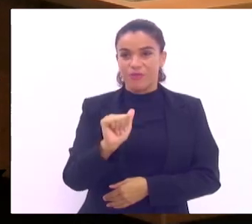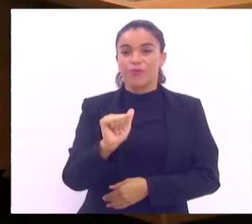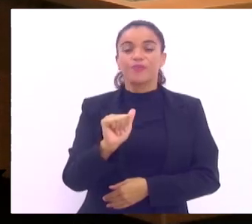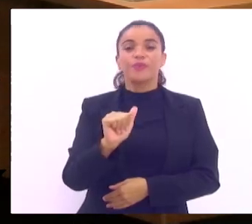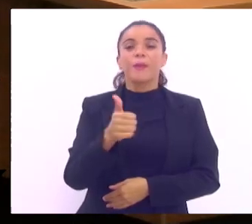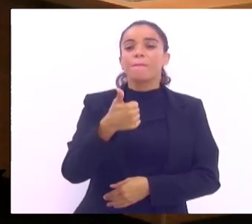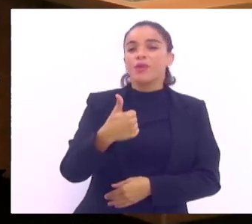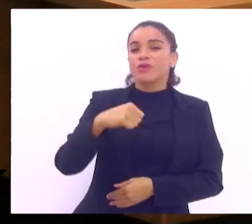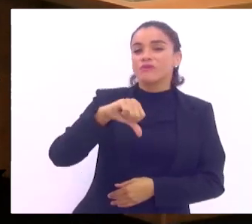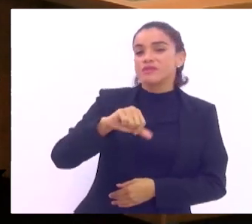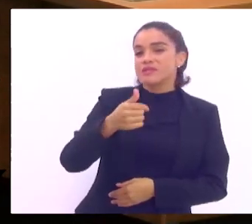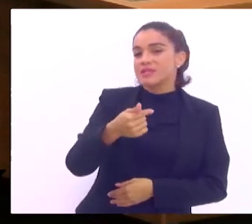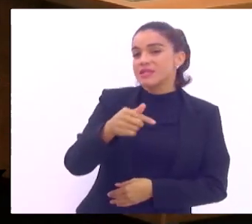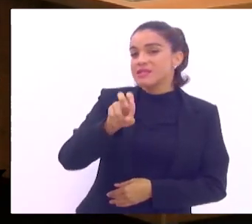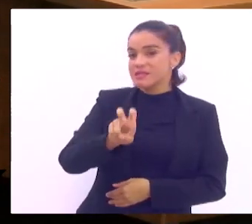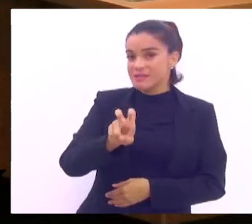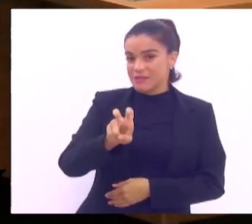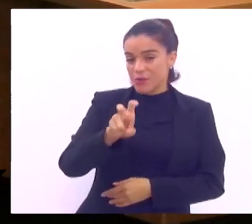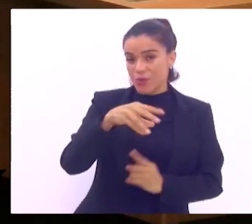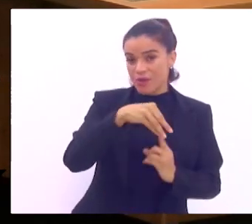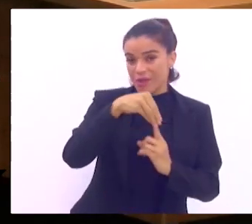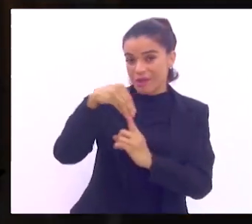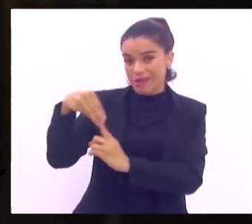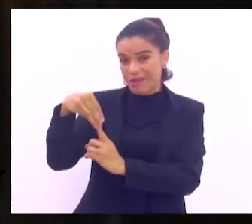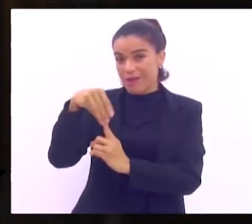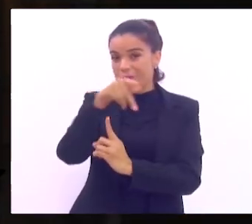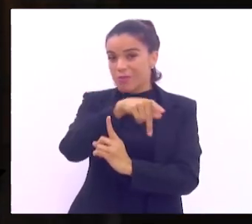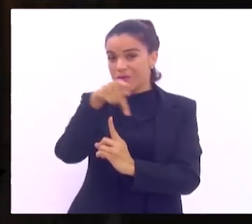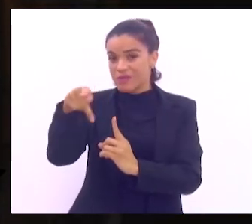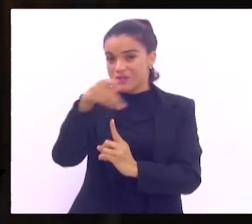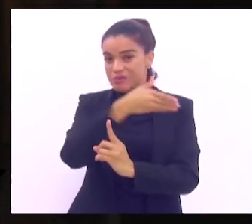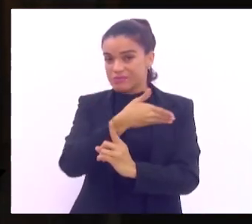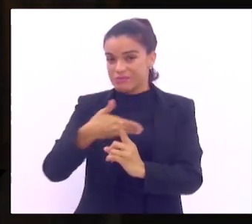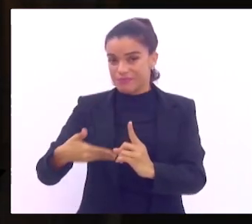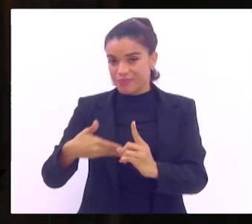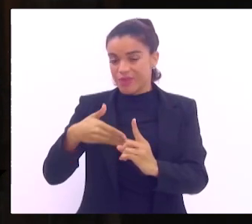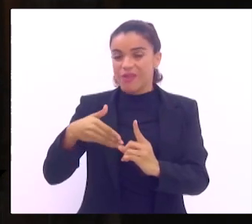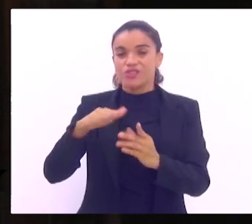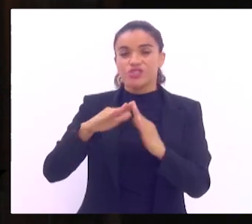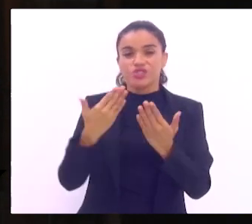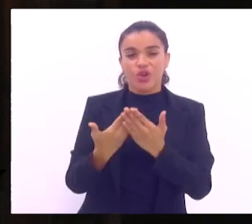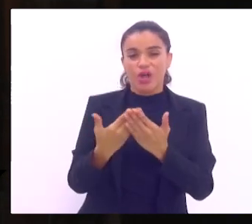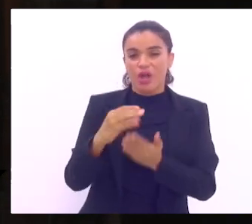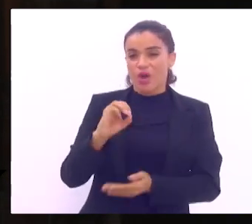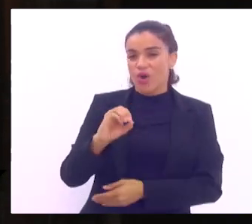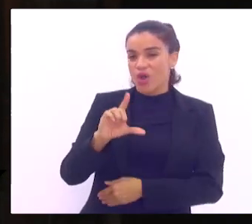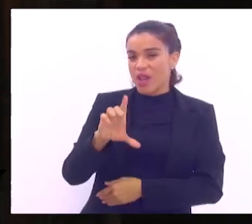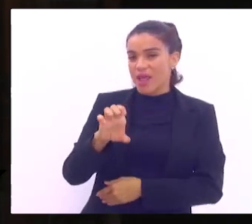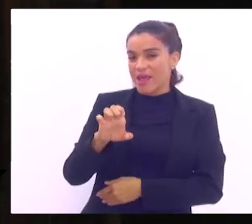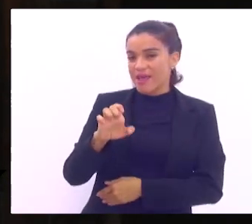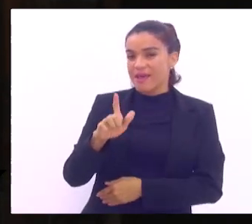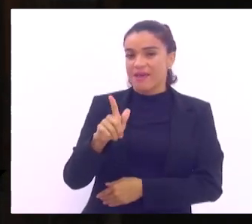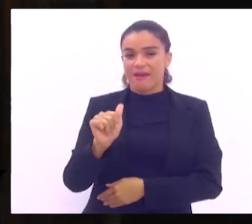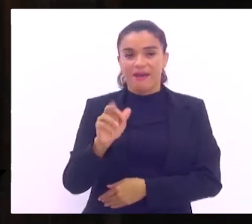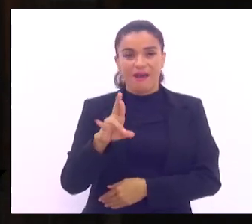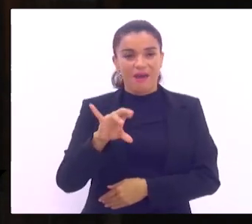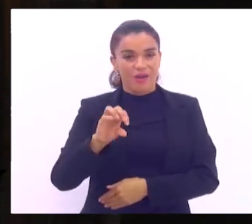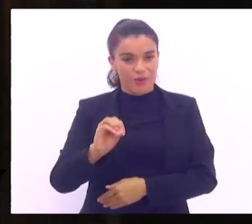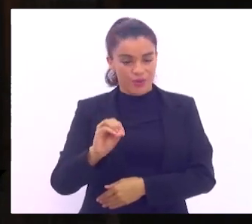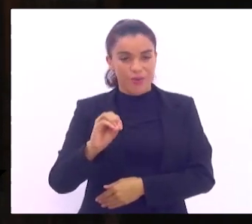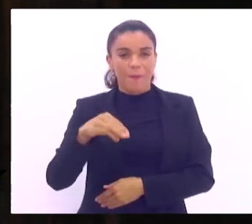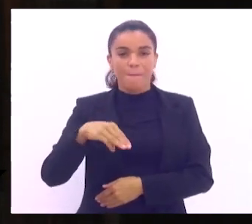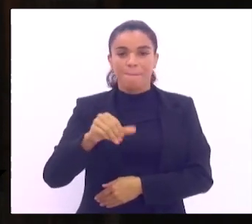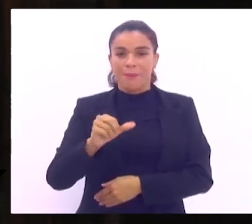1975, indicado por um professor da escola pública, Olegário Mariano, que me indicou ao